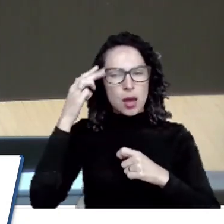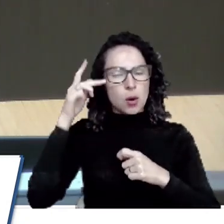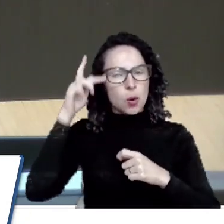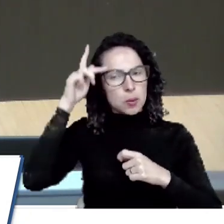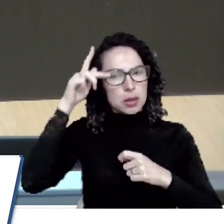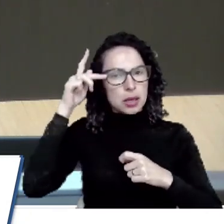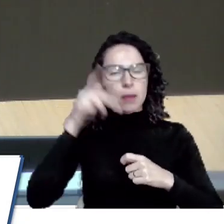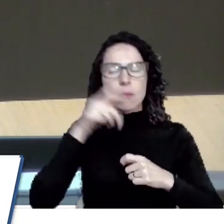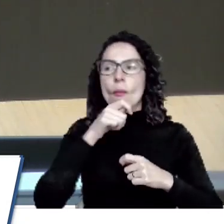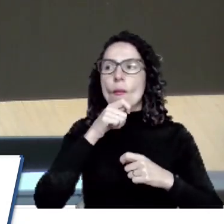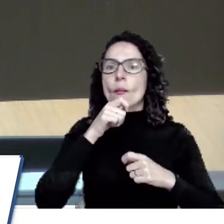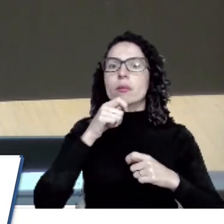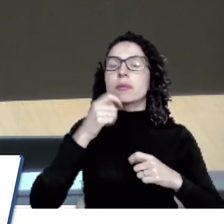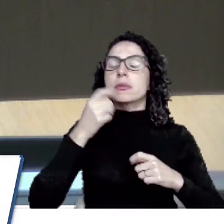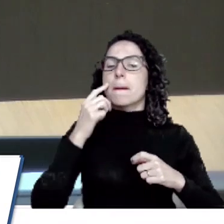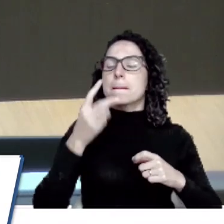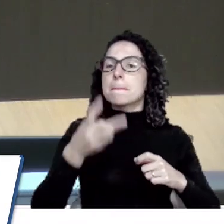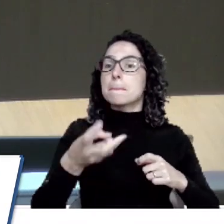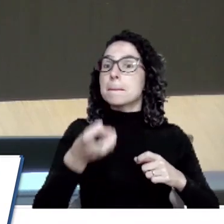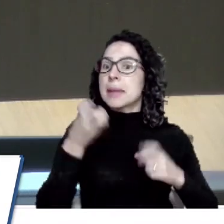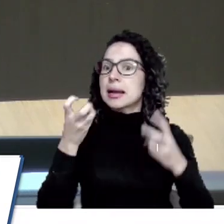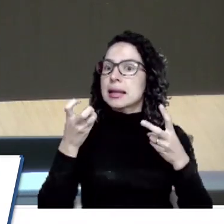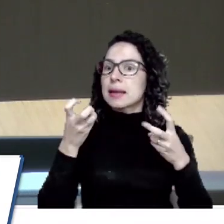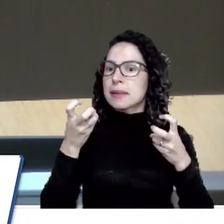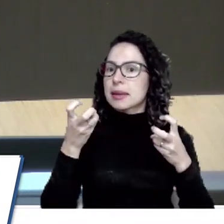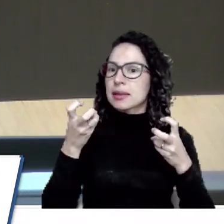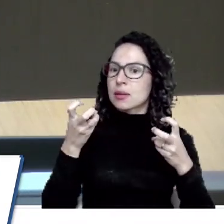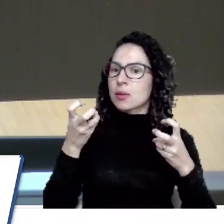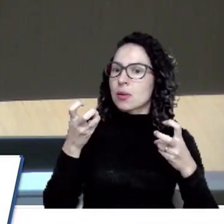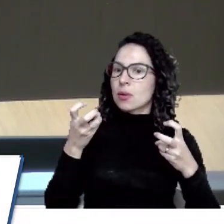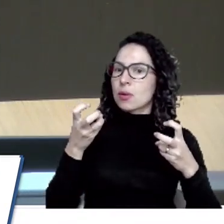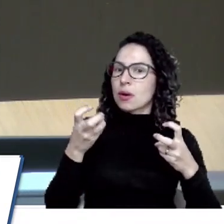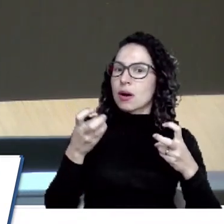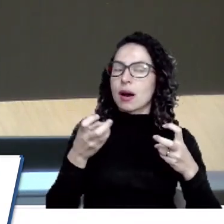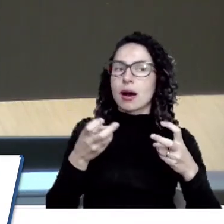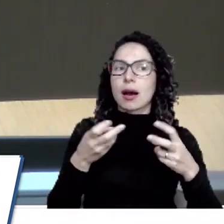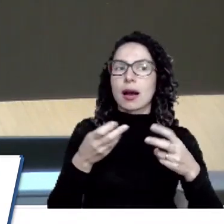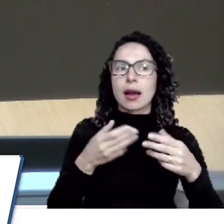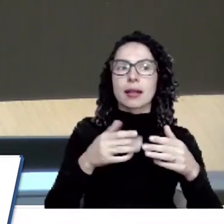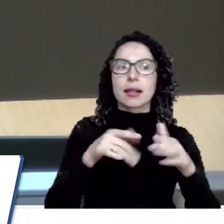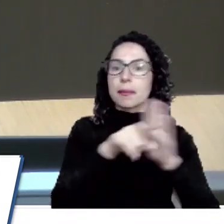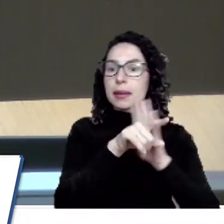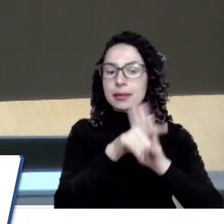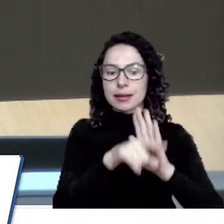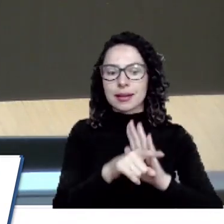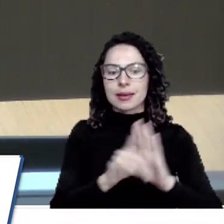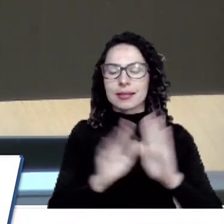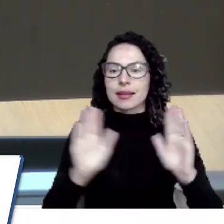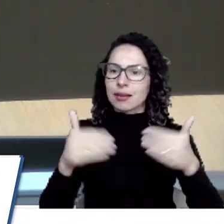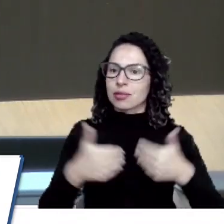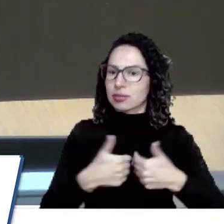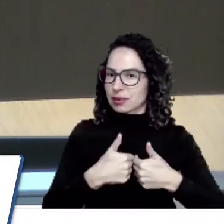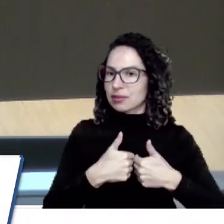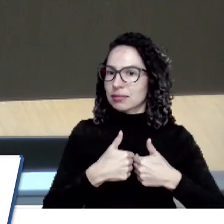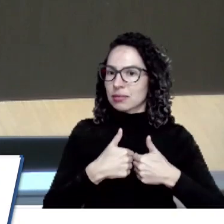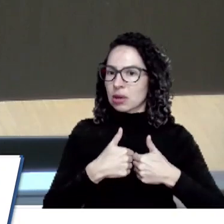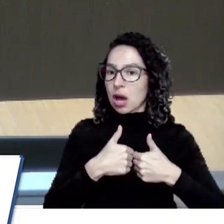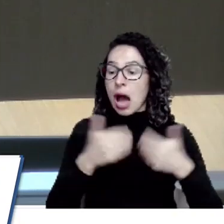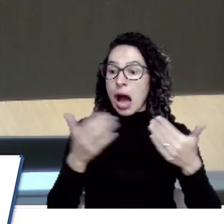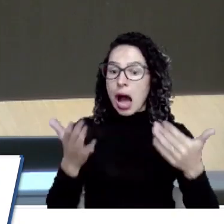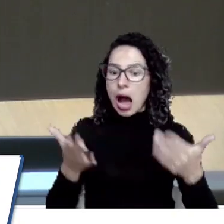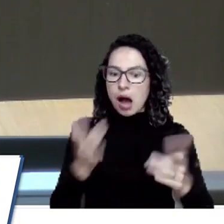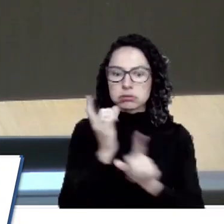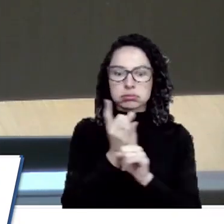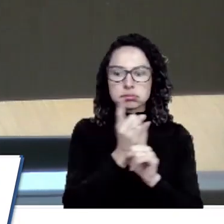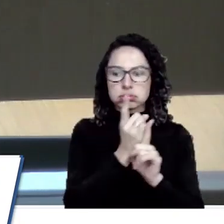tinham atentado para esse teor Sim. dessa doença. Sim. E agora que estão se atentando, então estão